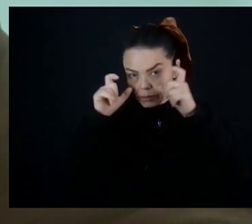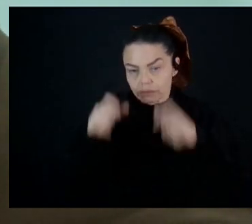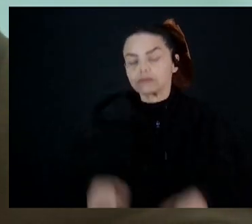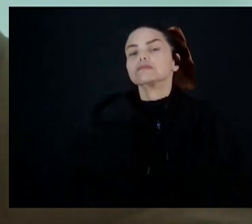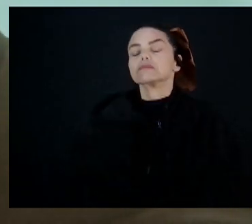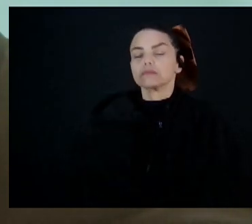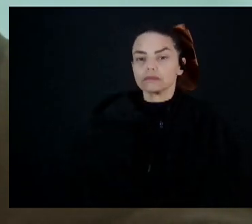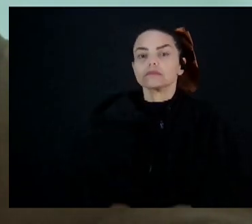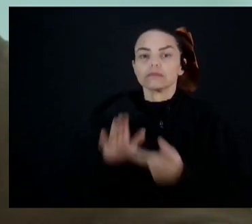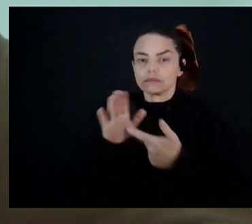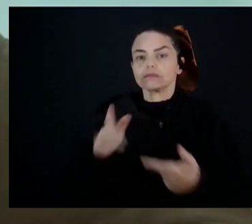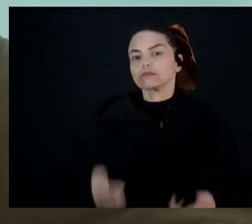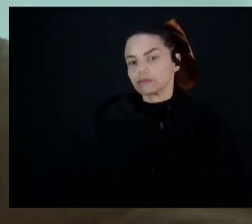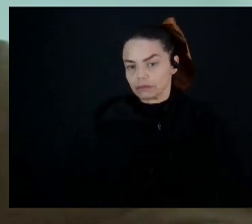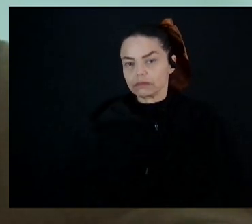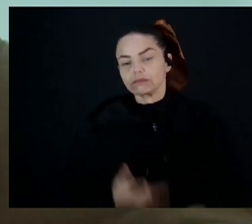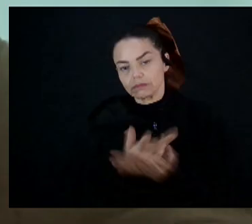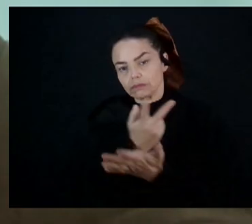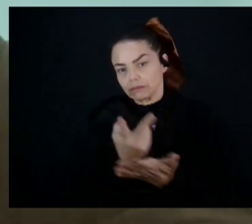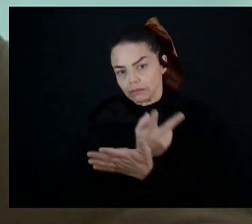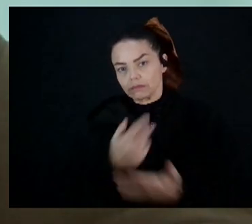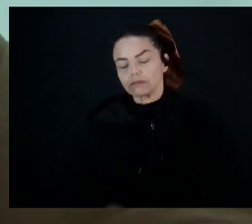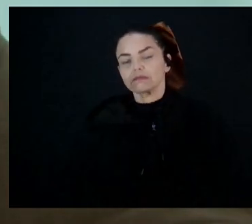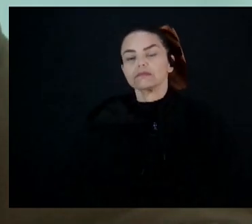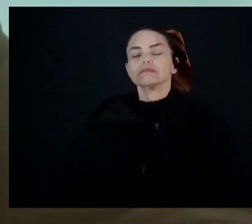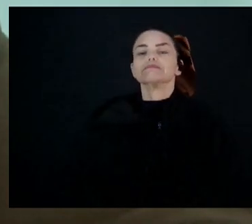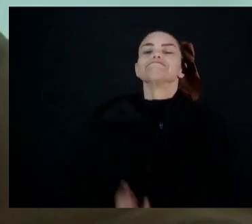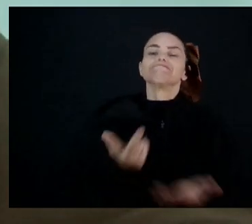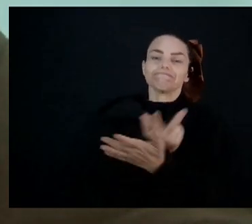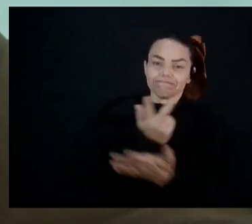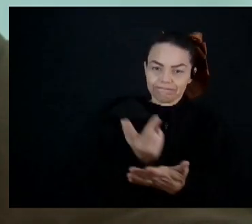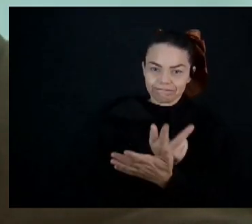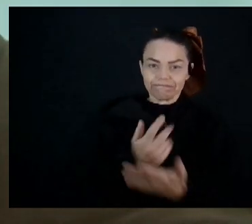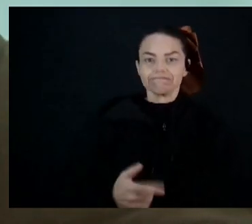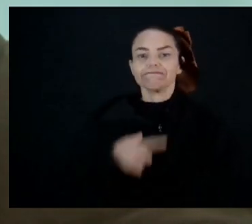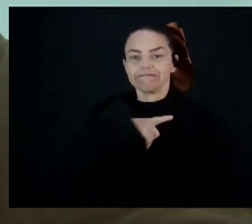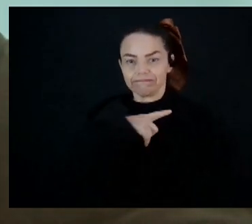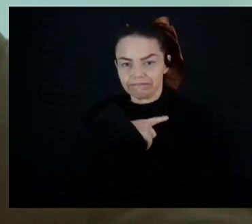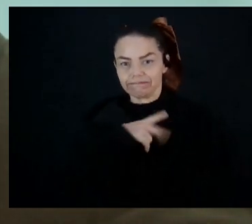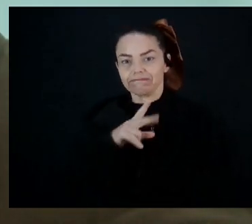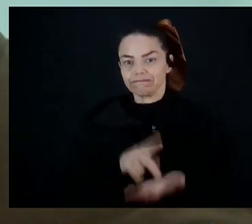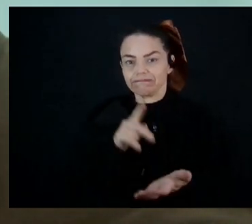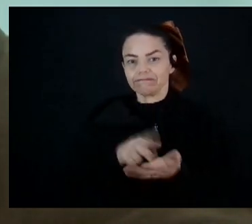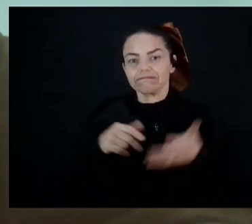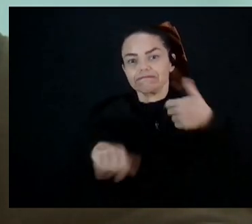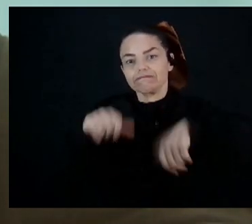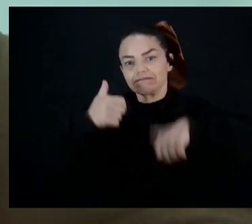tem algo errado. E o algo errado tem que ser realmente avaliado